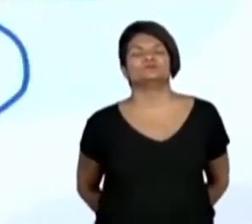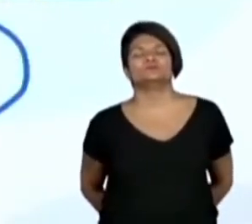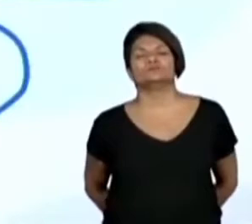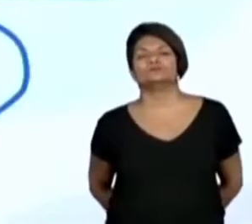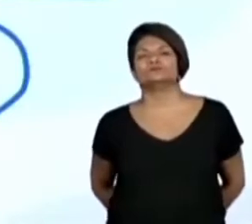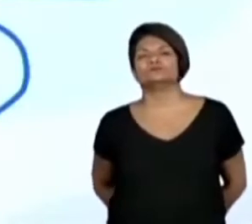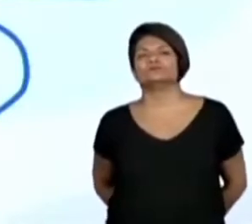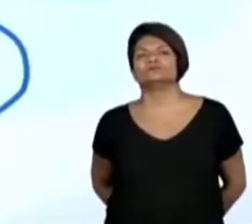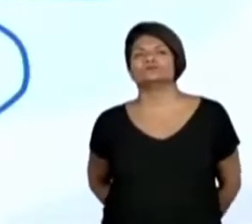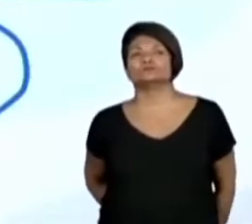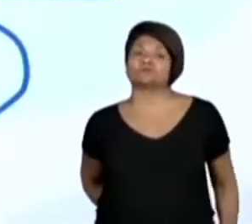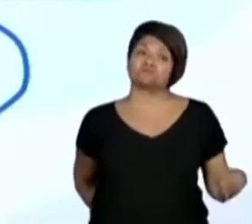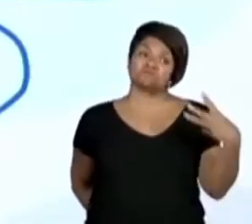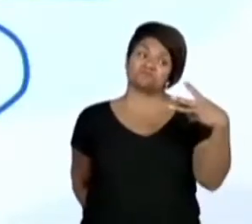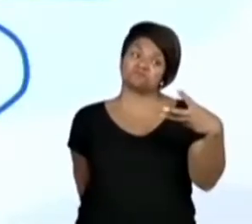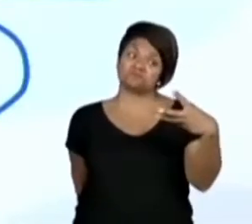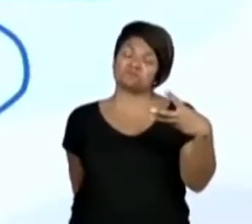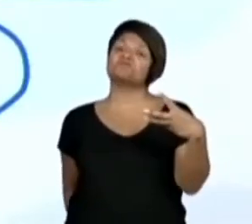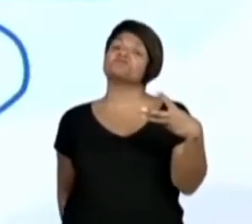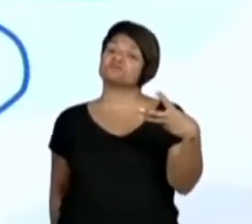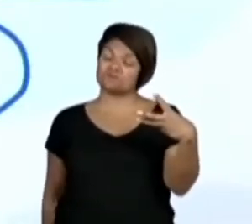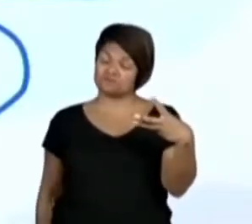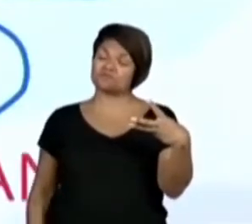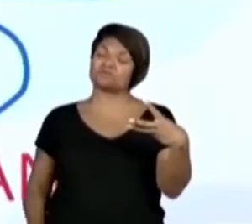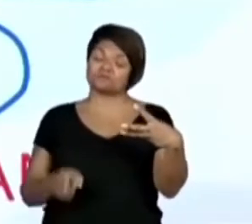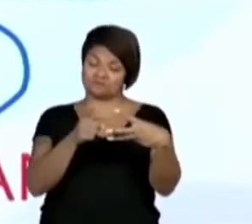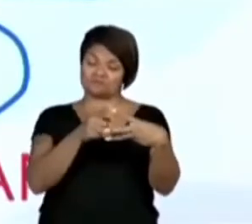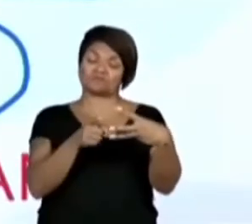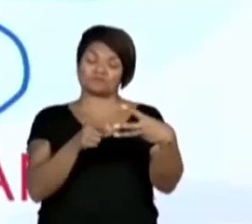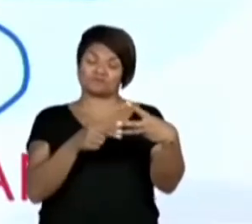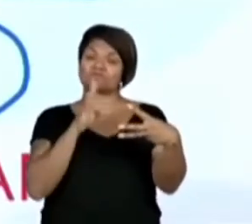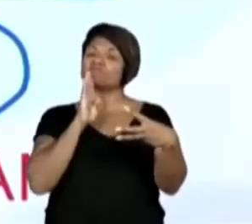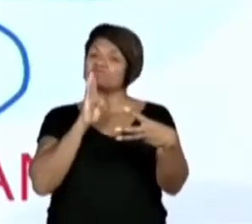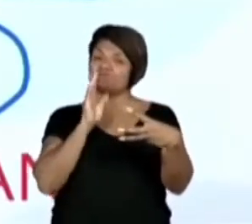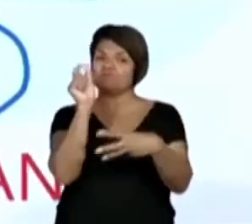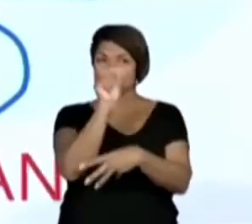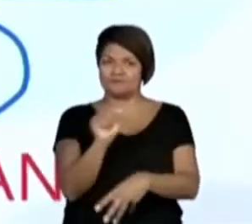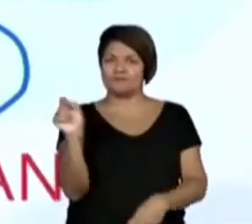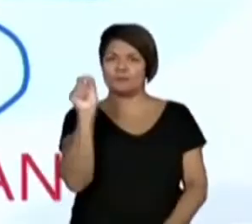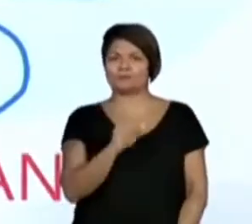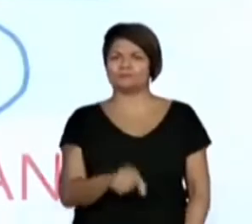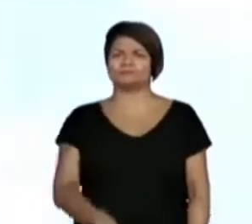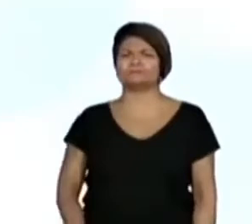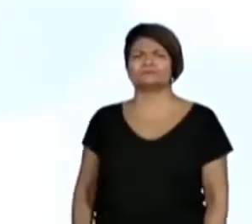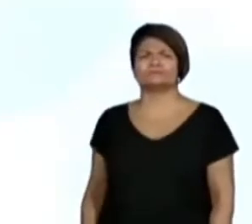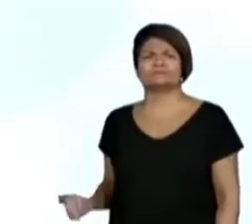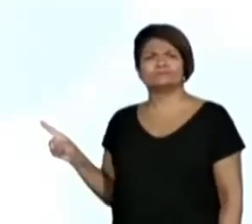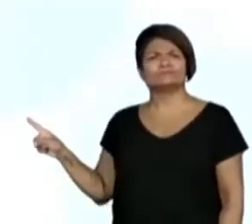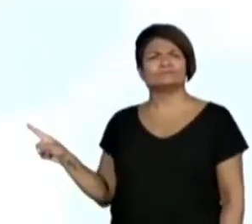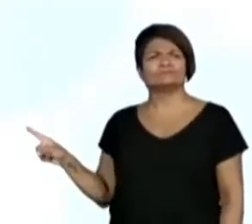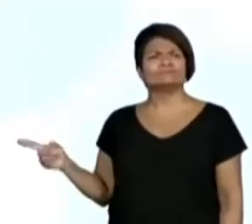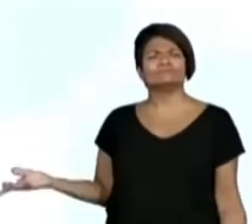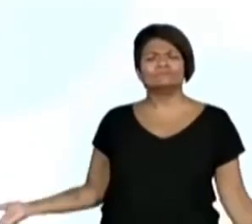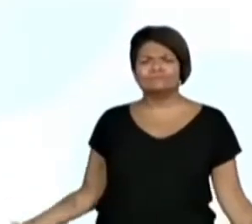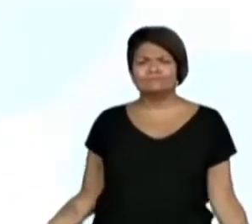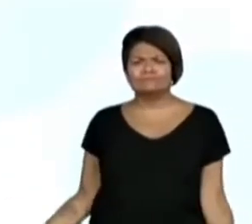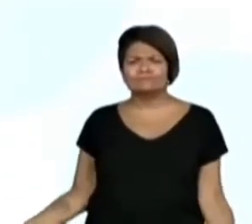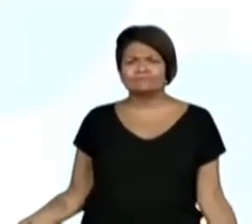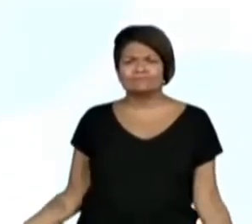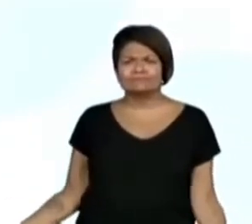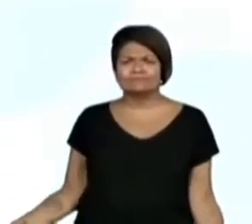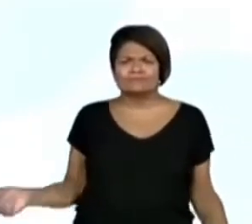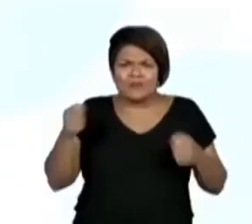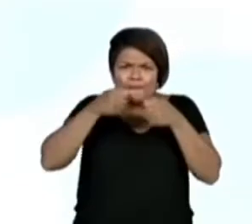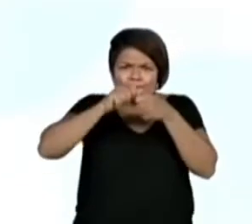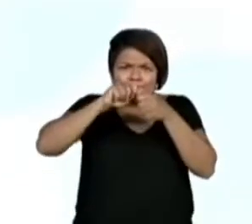apareceram, a professora conhece, a professora Joyce também, né? E agora, uma pulga na balança. Gente, essa professora